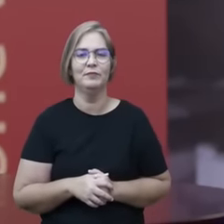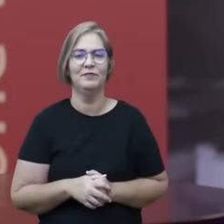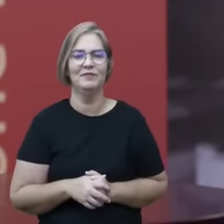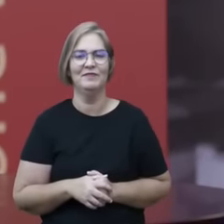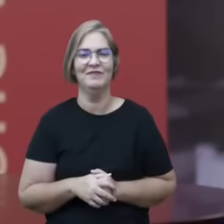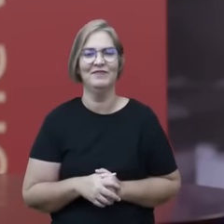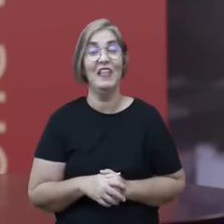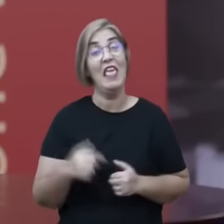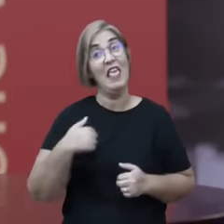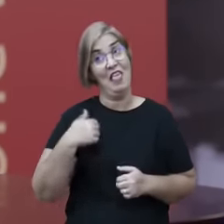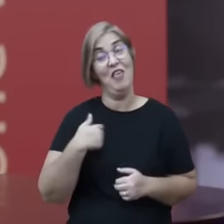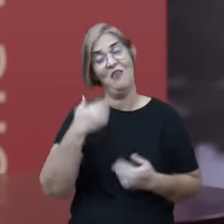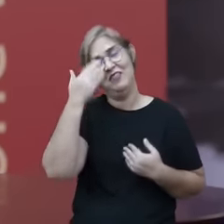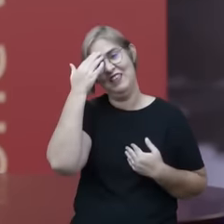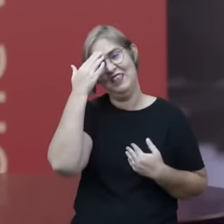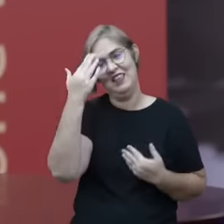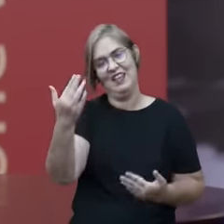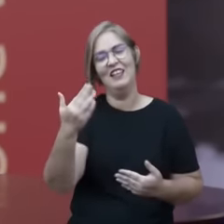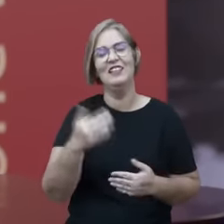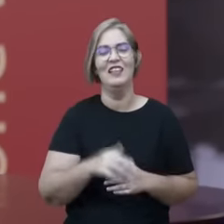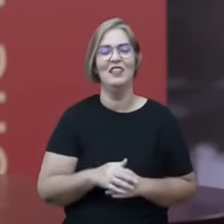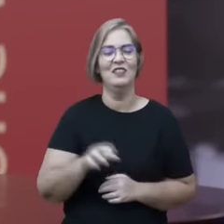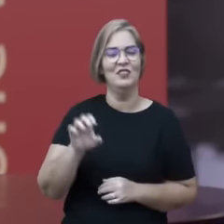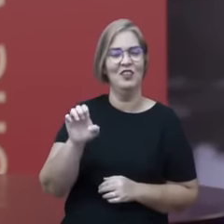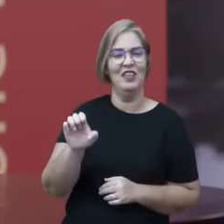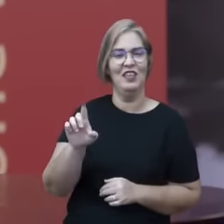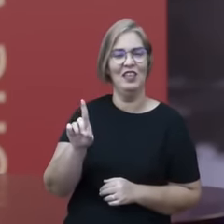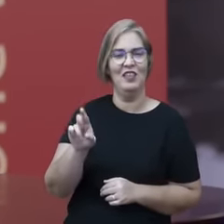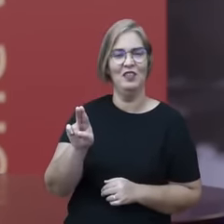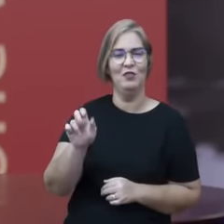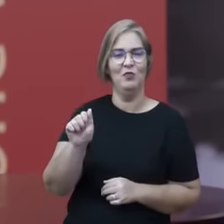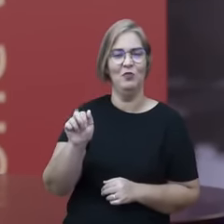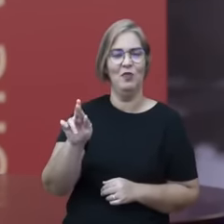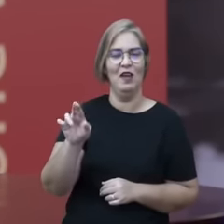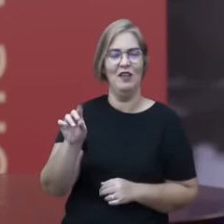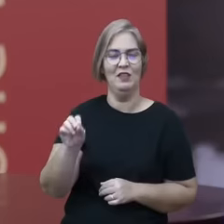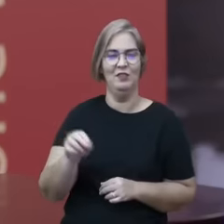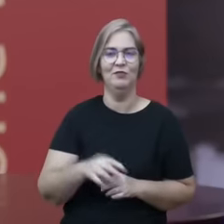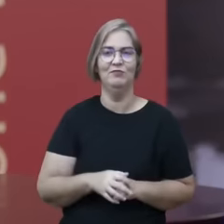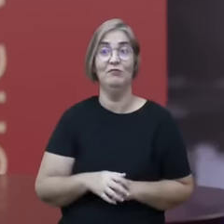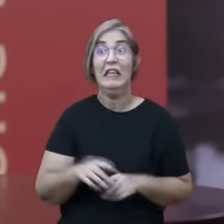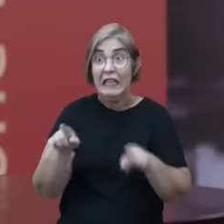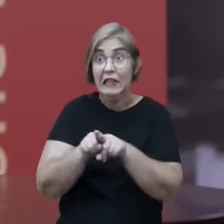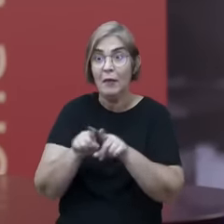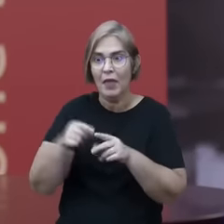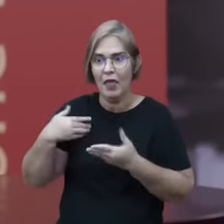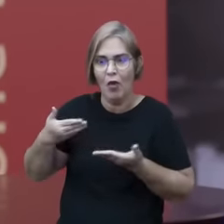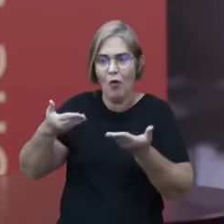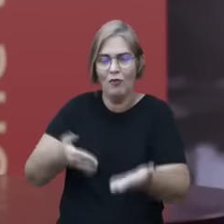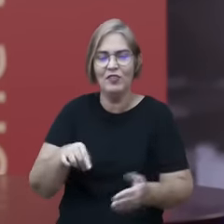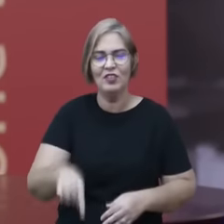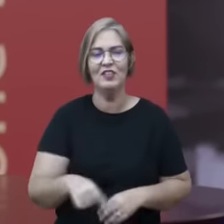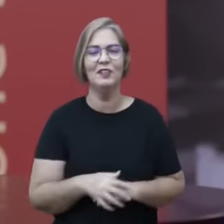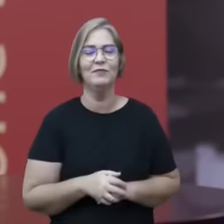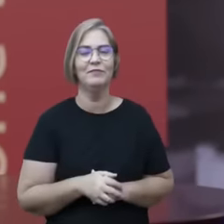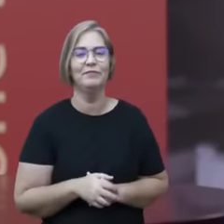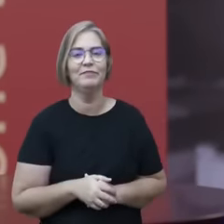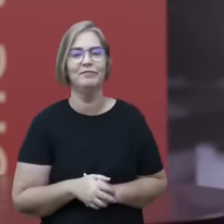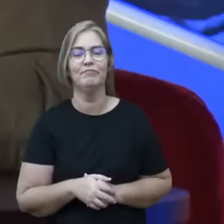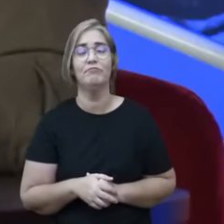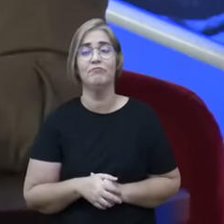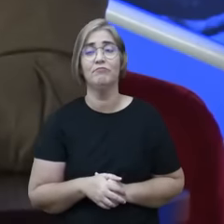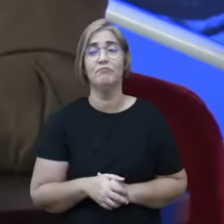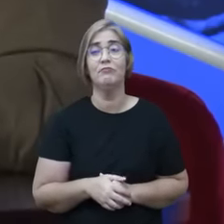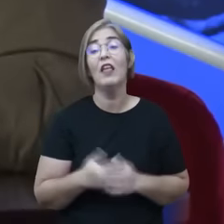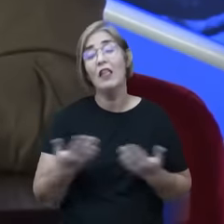Bem, eu que agradeço ao ao Eduardo, né, e também pela pergunta, pelo convite mais uma vez e pela pergunta. Eh, é justamente isso